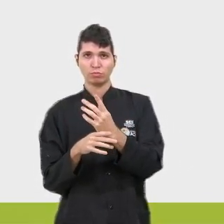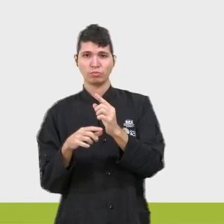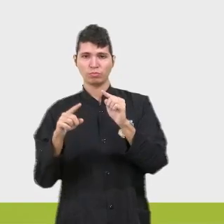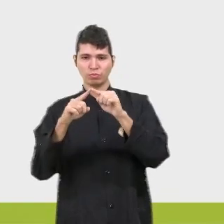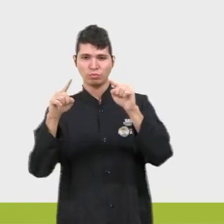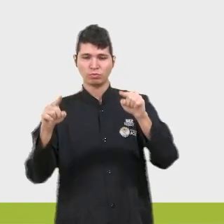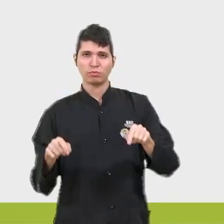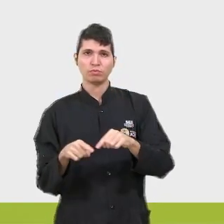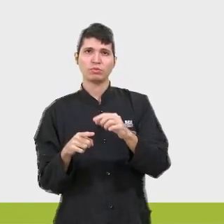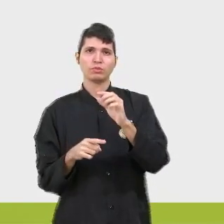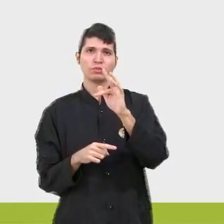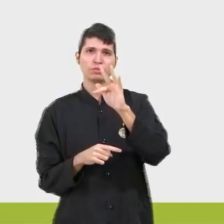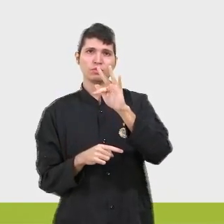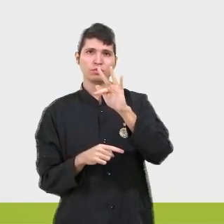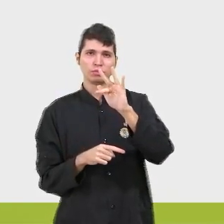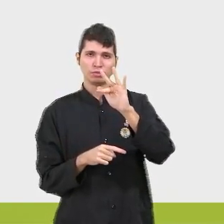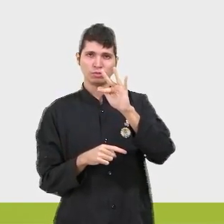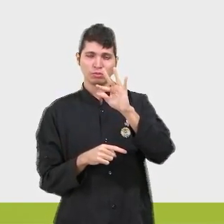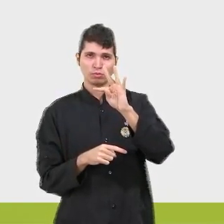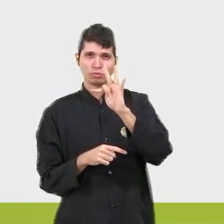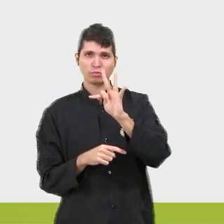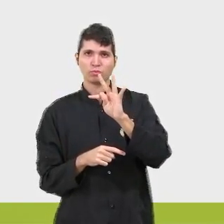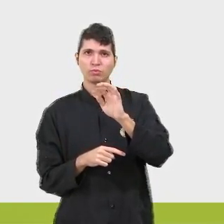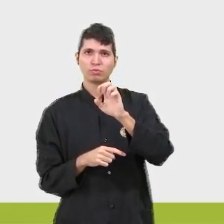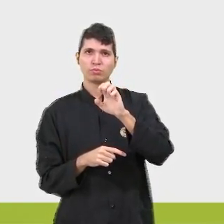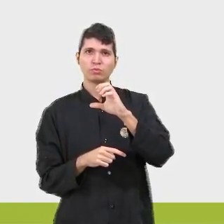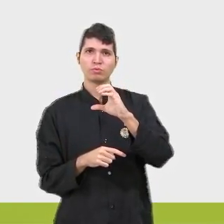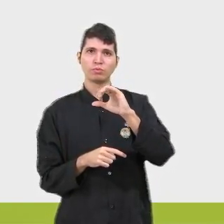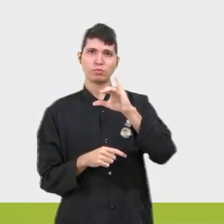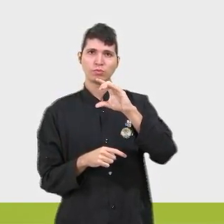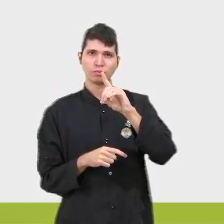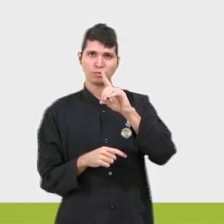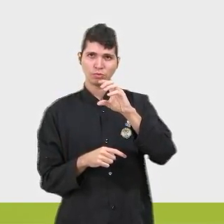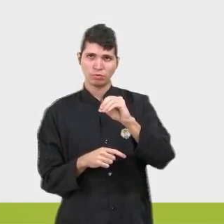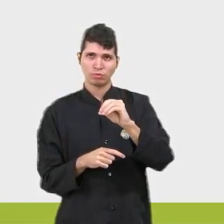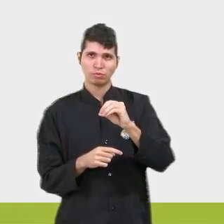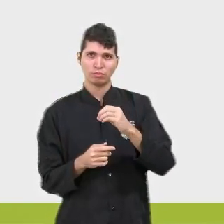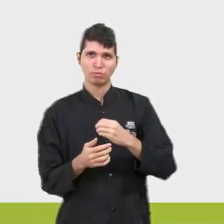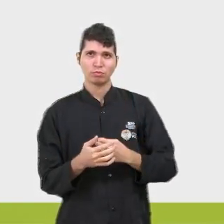quê? Vamos adiantar um pouquinho? Próxima.